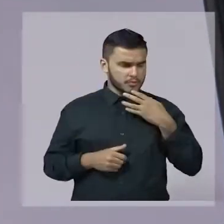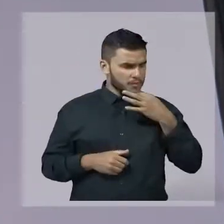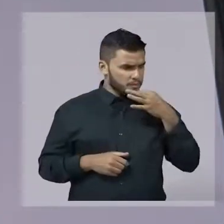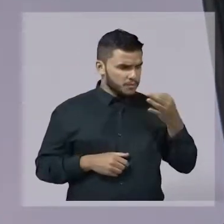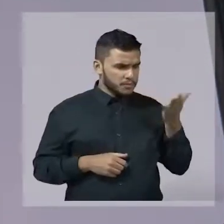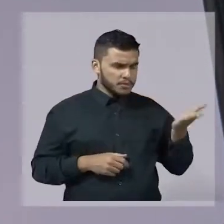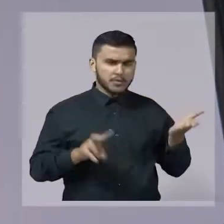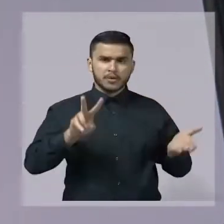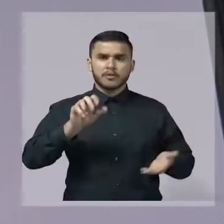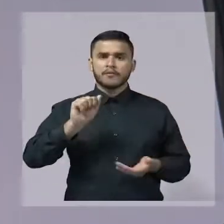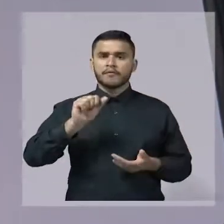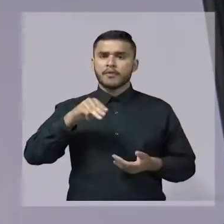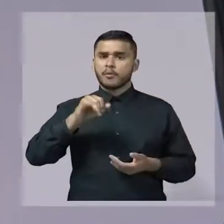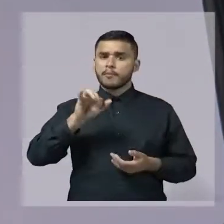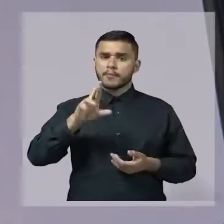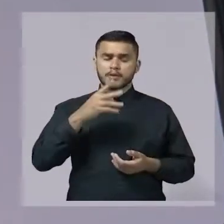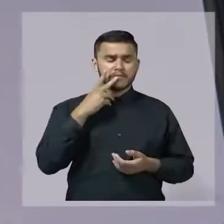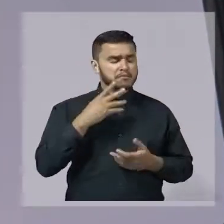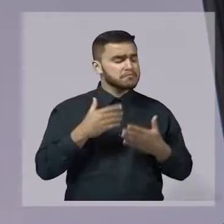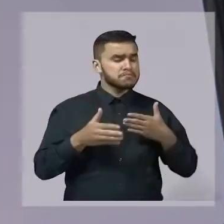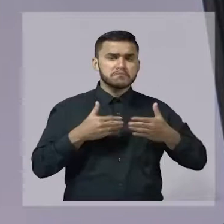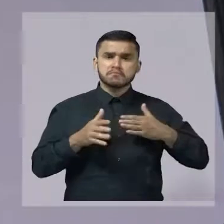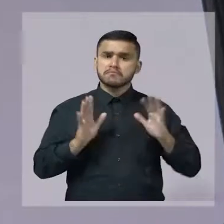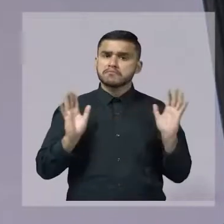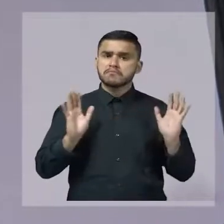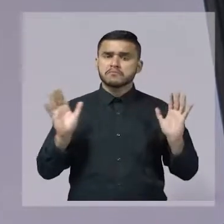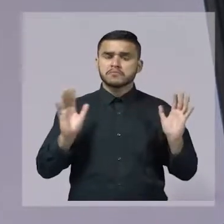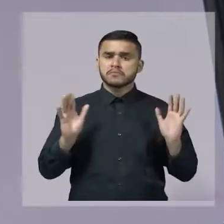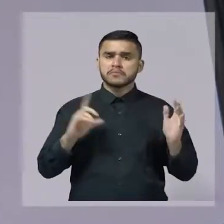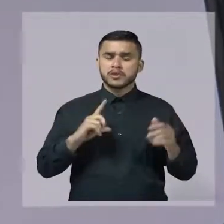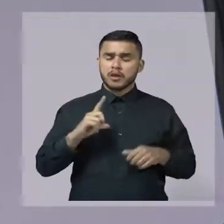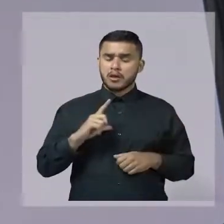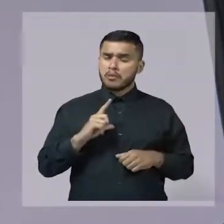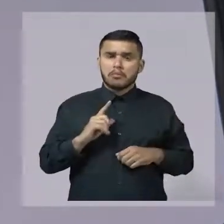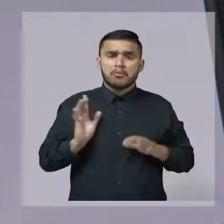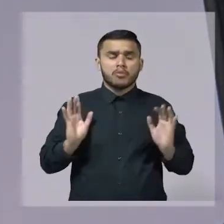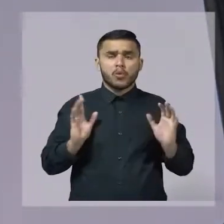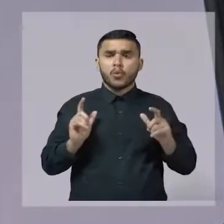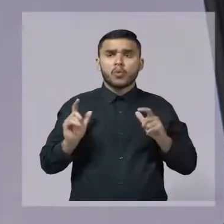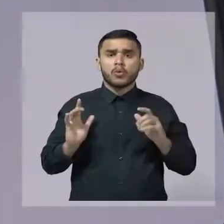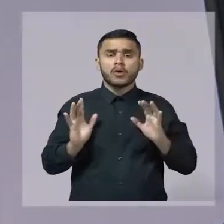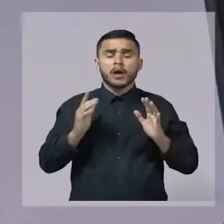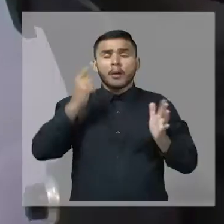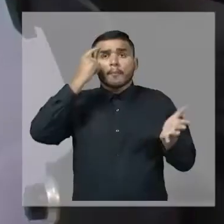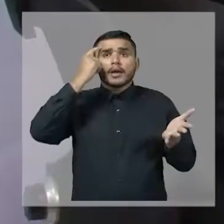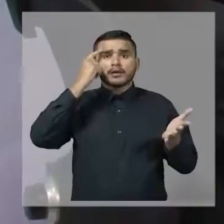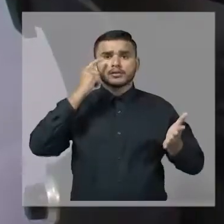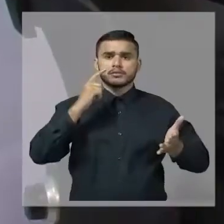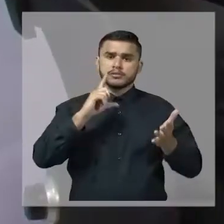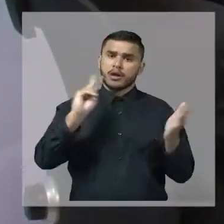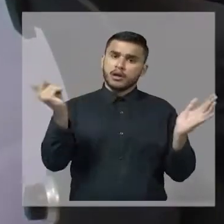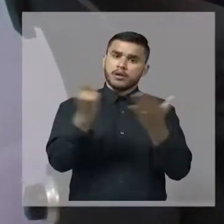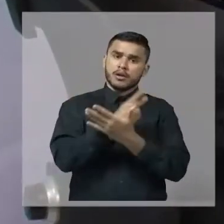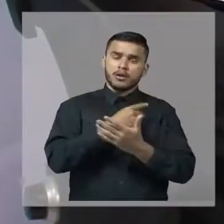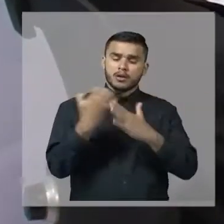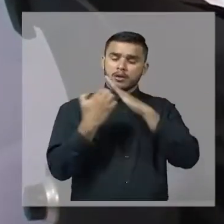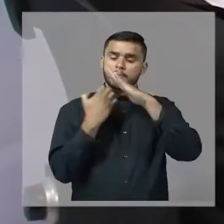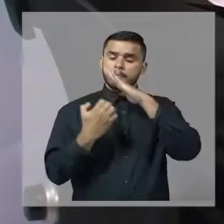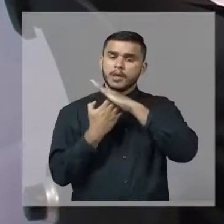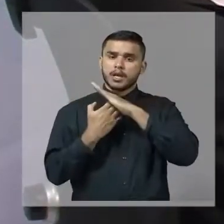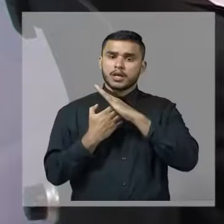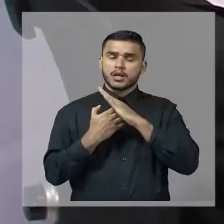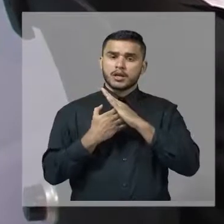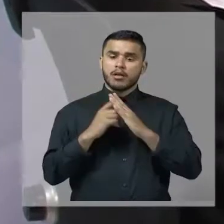bem o professor Valmir. Seja quem esfera for, o meu medo é que daqui a pouco os crimes dos